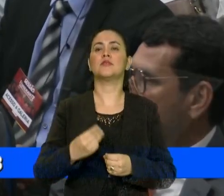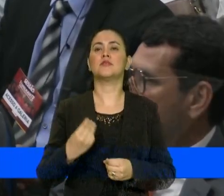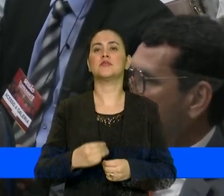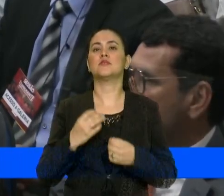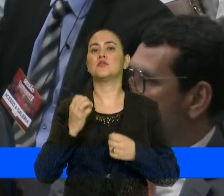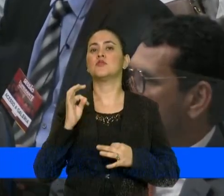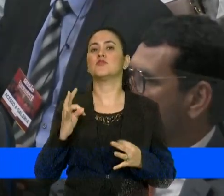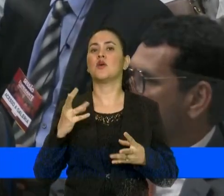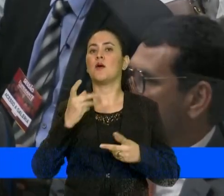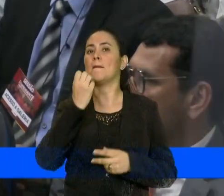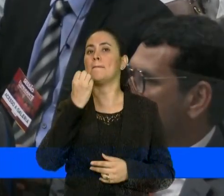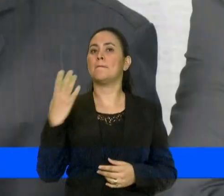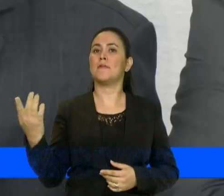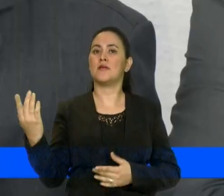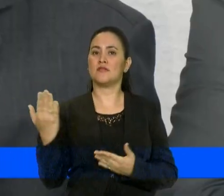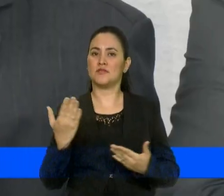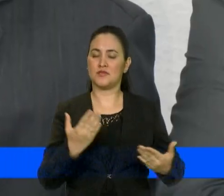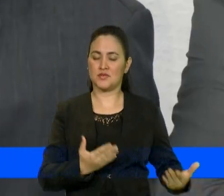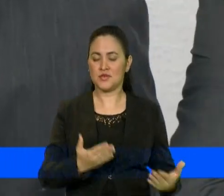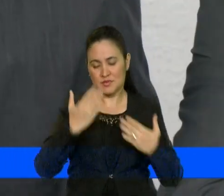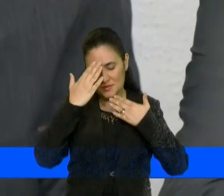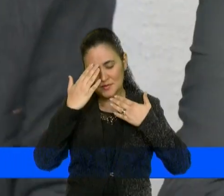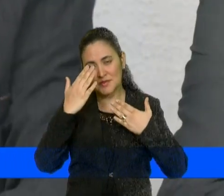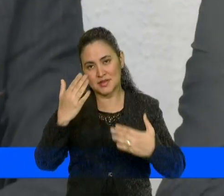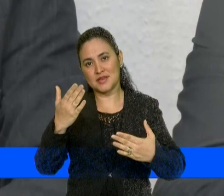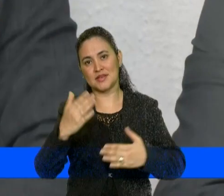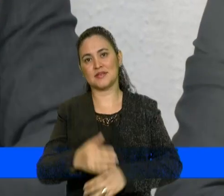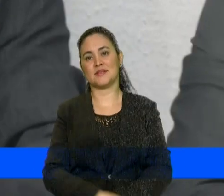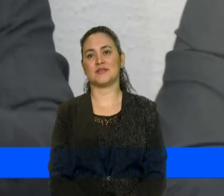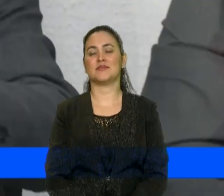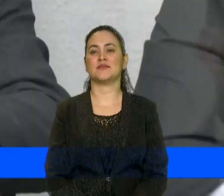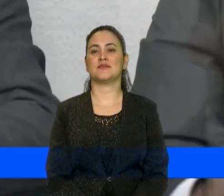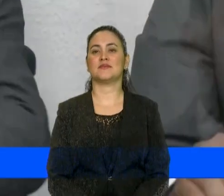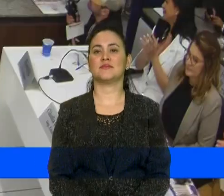mais uma vez, gratidão, deputada.